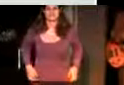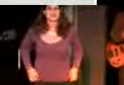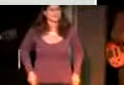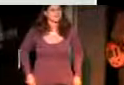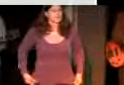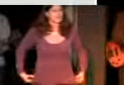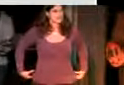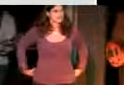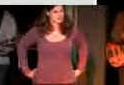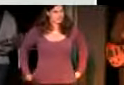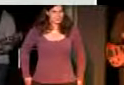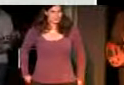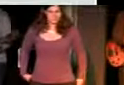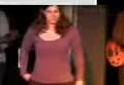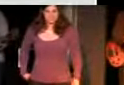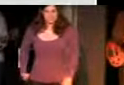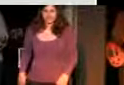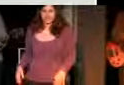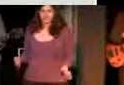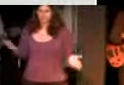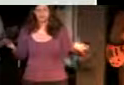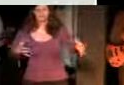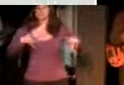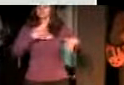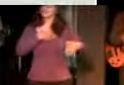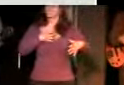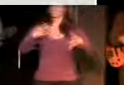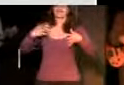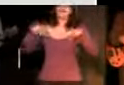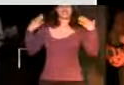nosso culto de hoje com muita alegria hoje